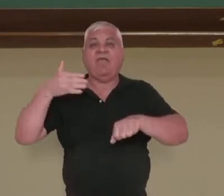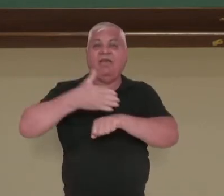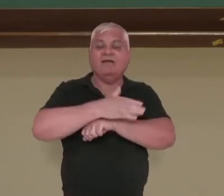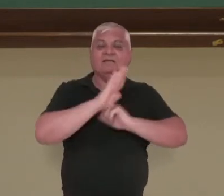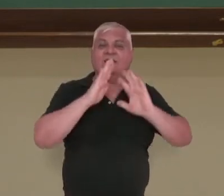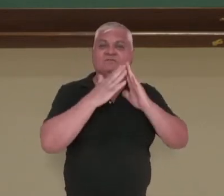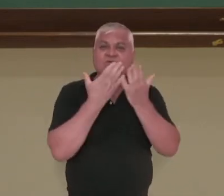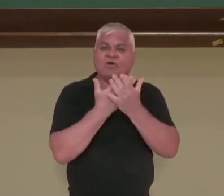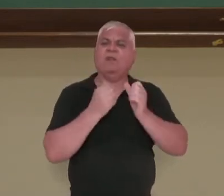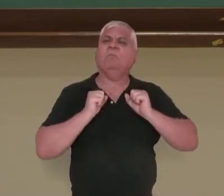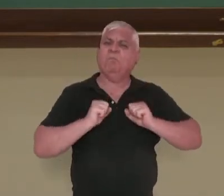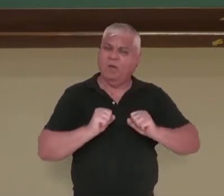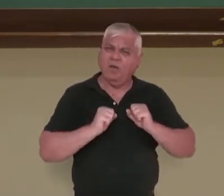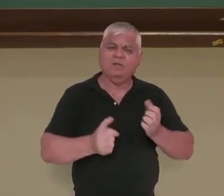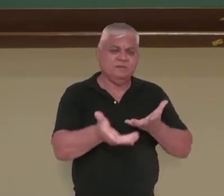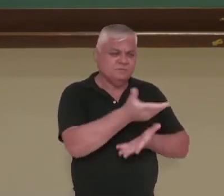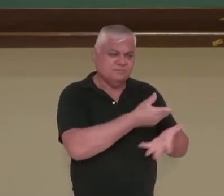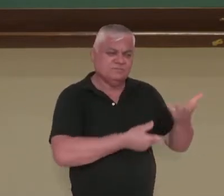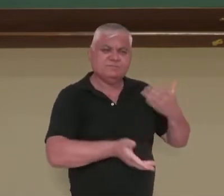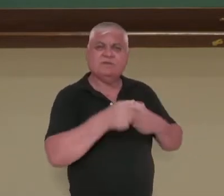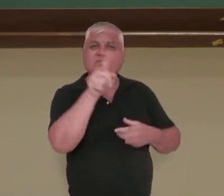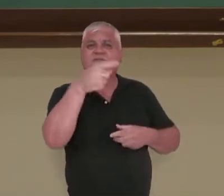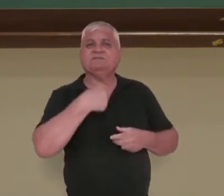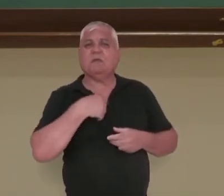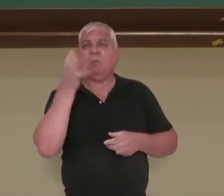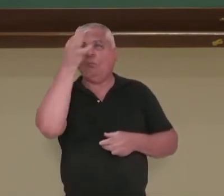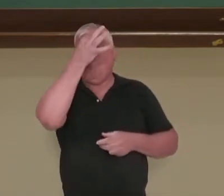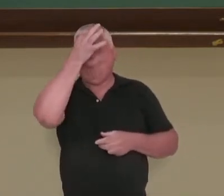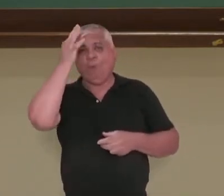aconteçam na escola e que vocês nem percebam.